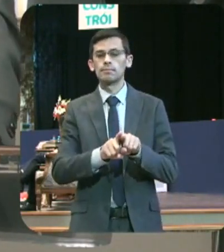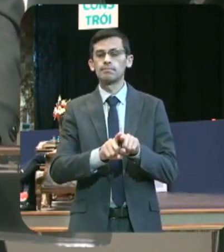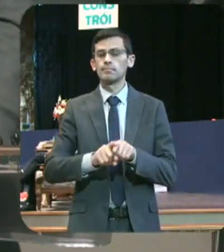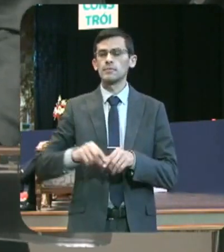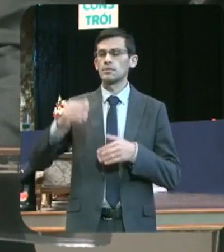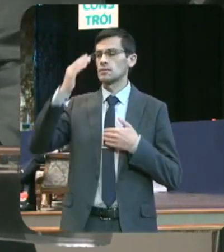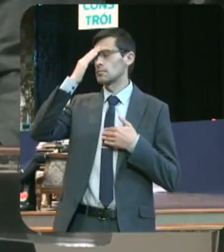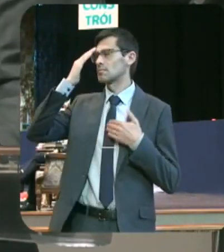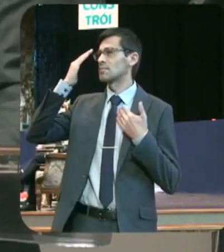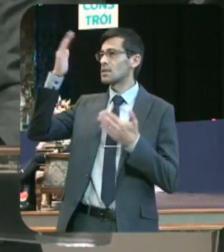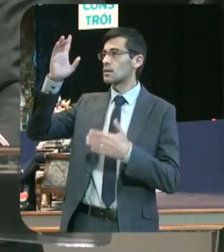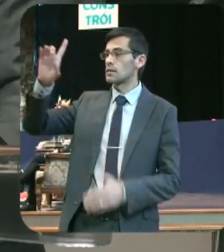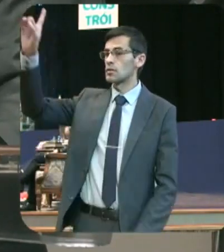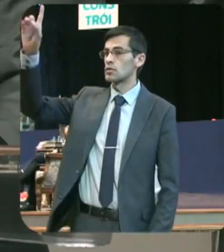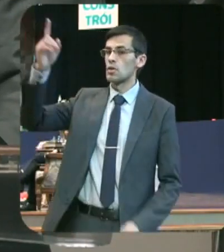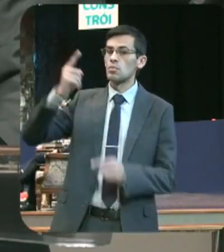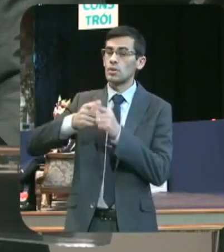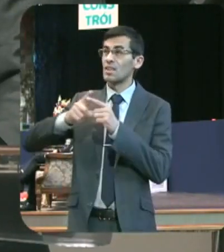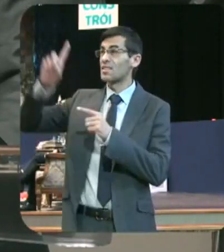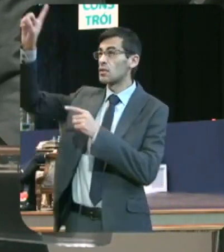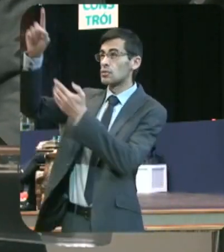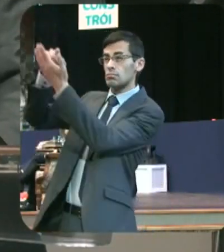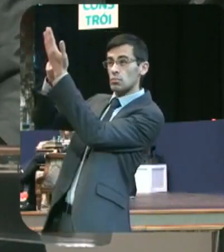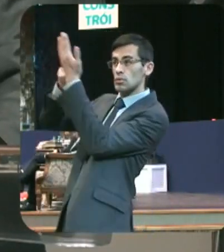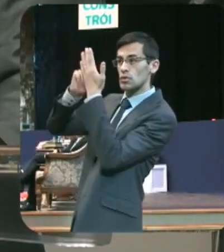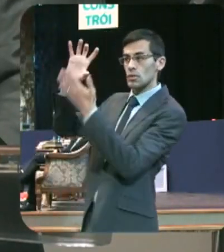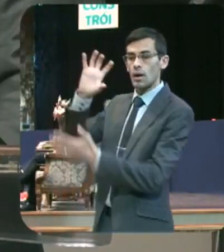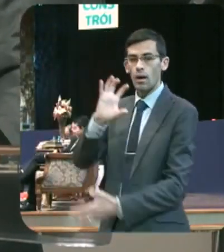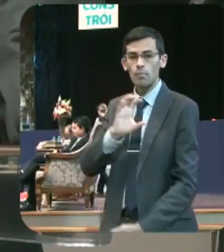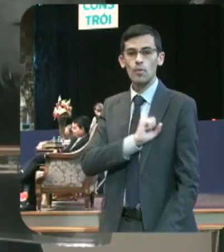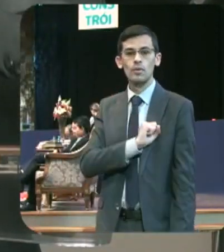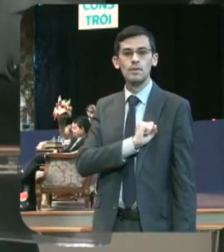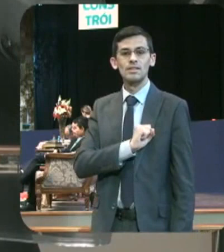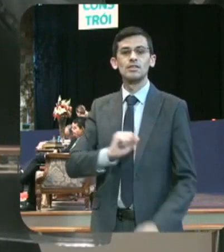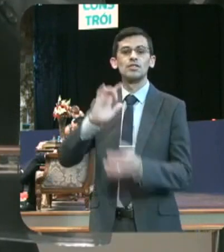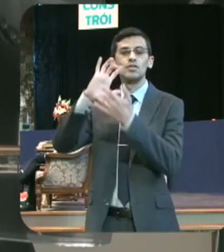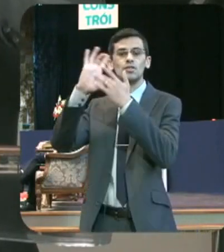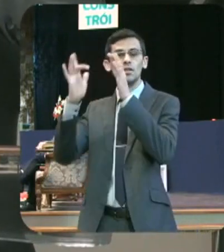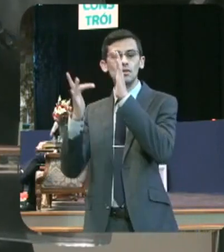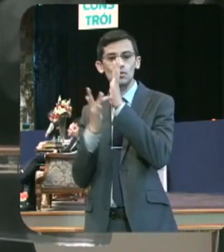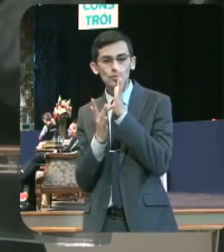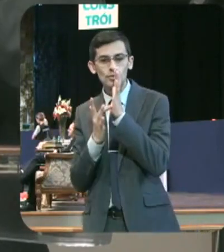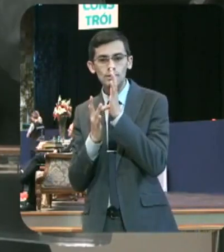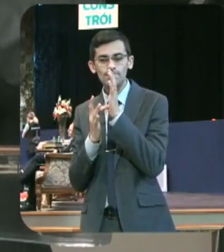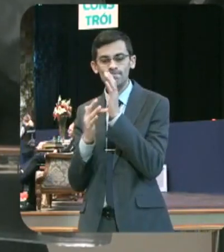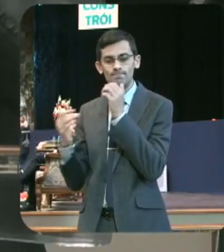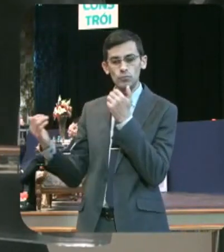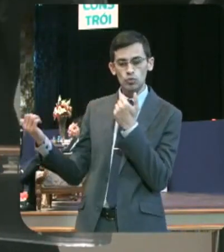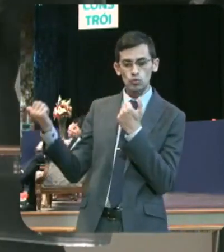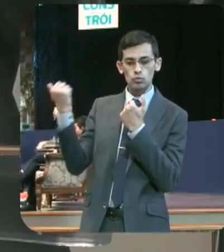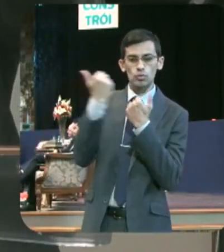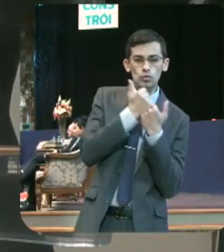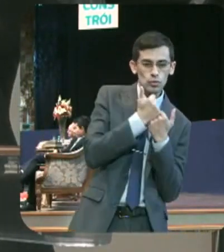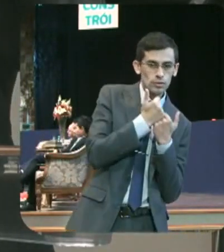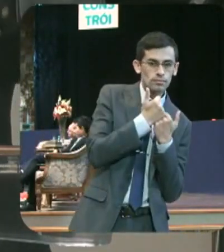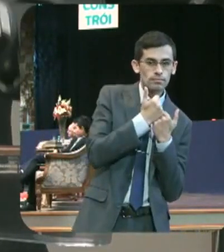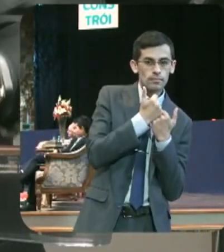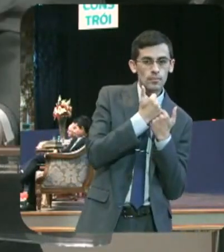Graças a Deus, porque pelo seu amor, Ele vai lá e toma o mal intencional da minha